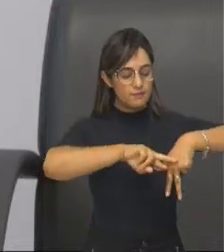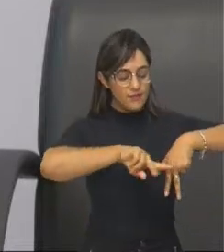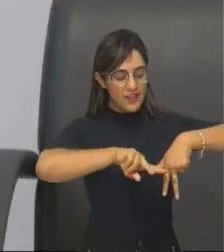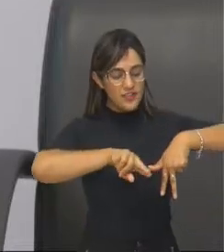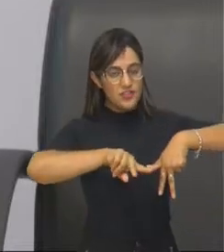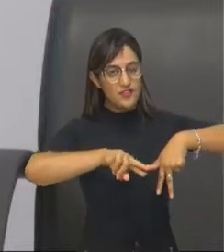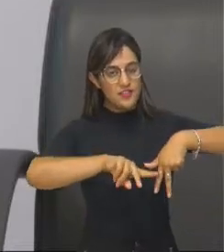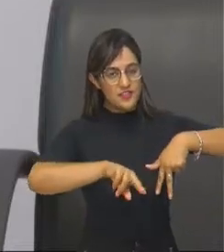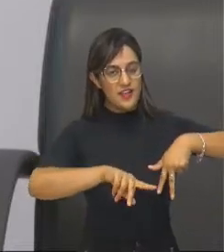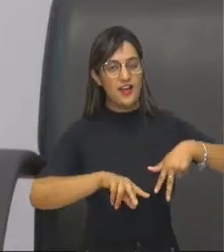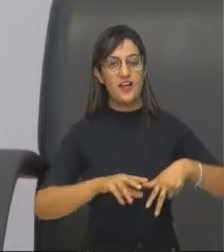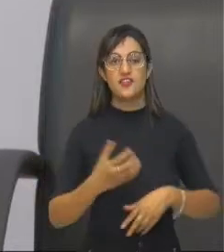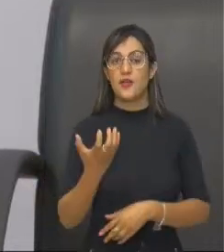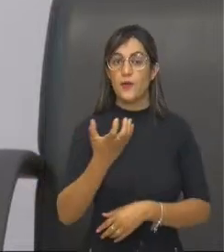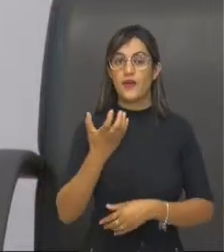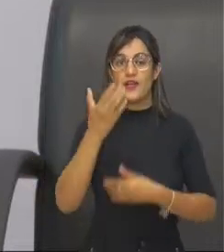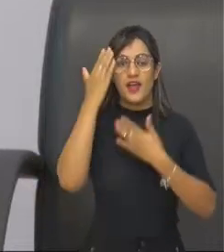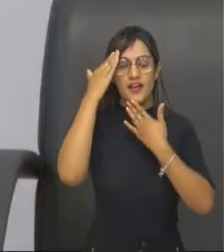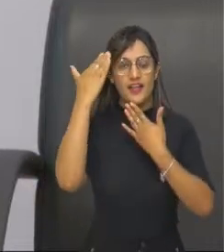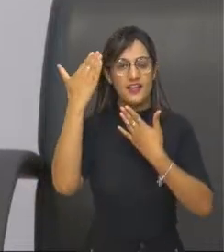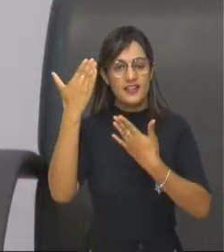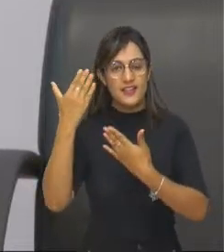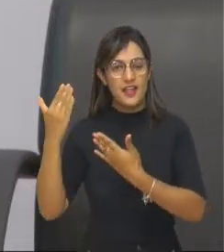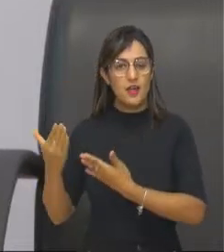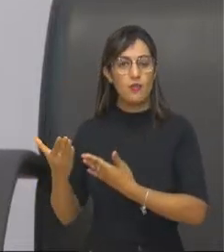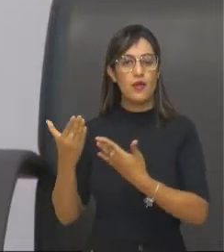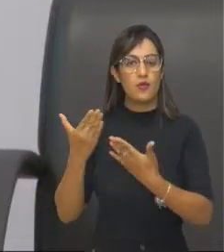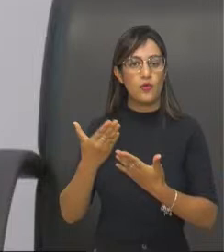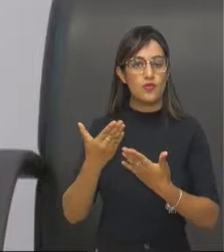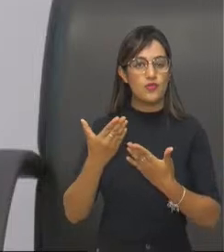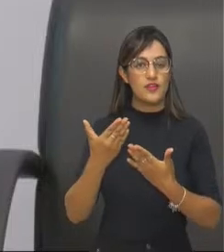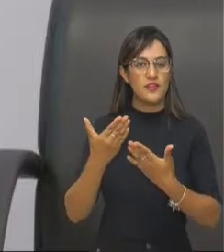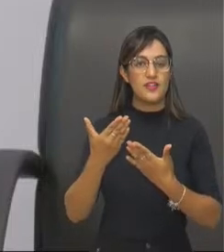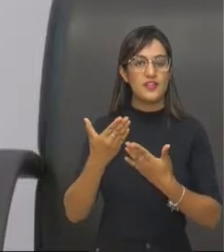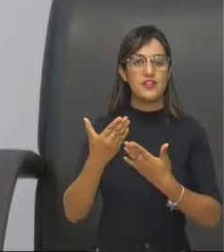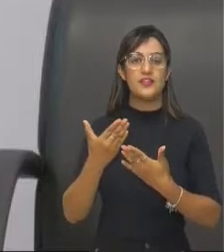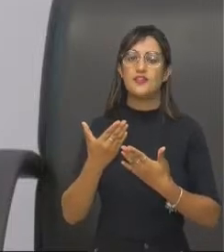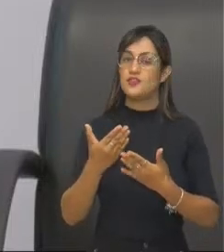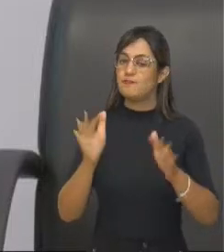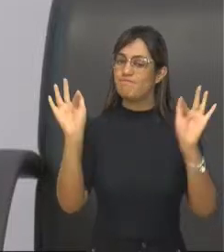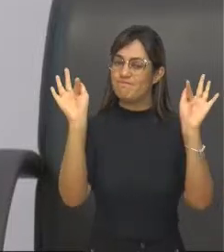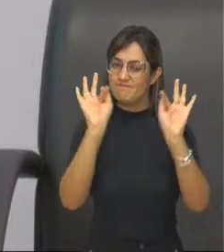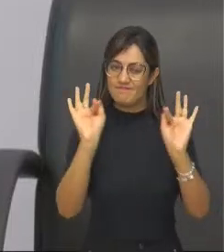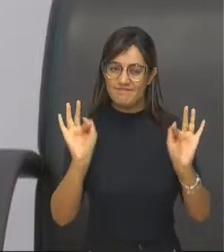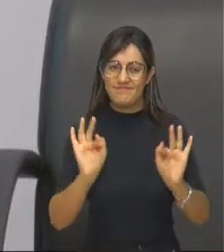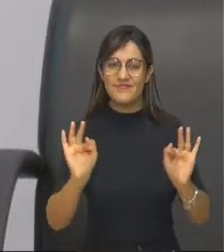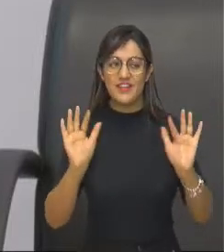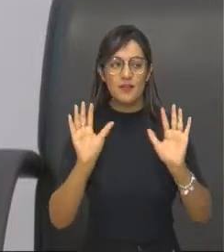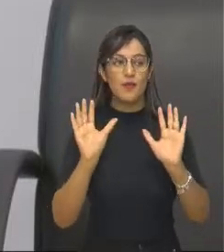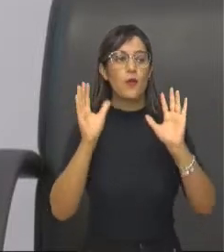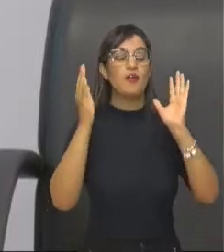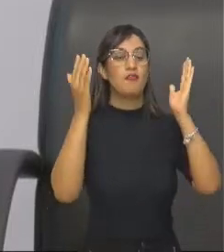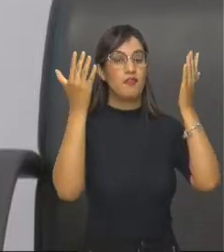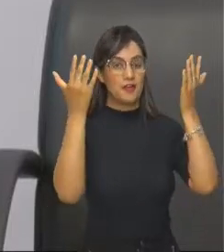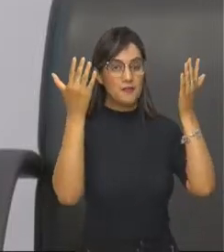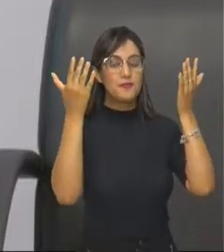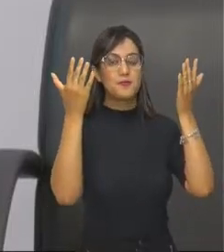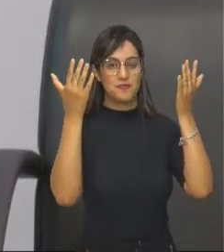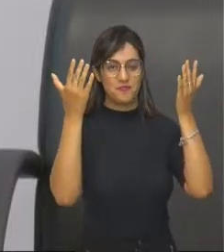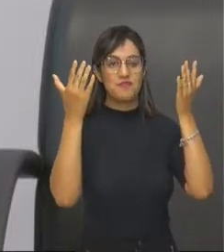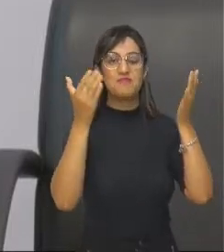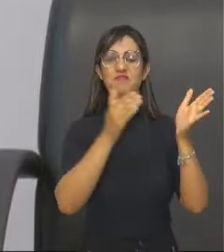queria agradecer muito pelo convite, queria felicitar muito vocês pelo evento. E...